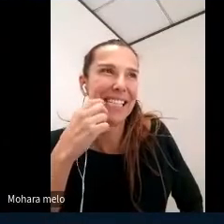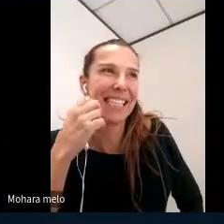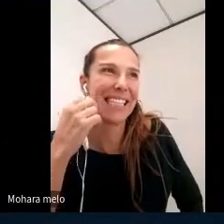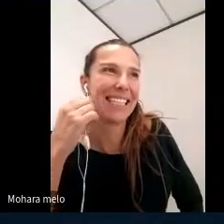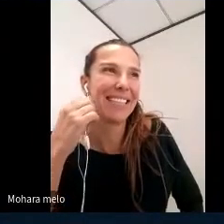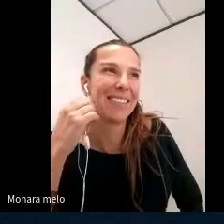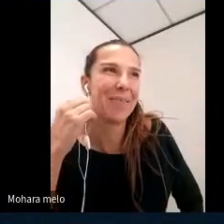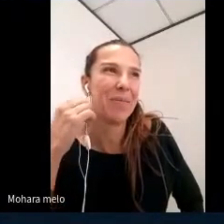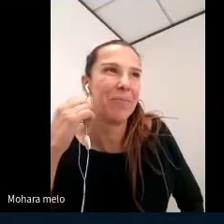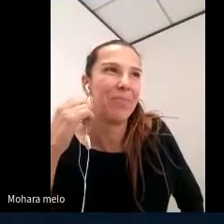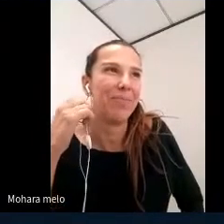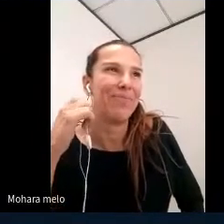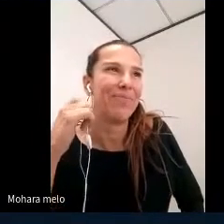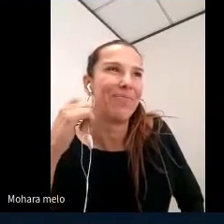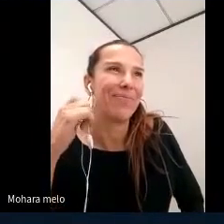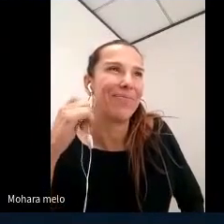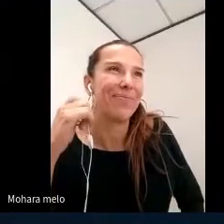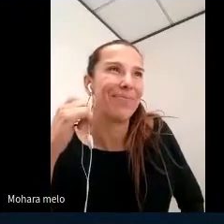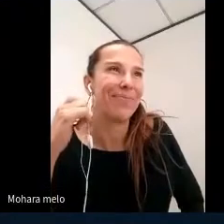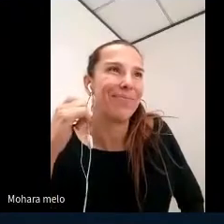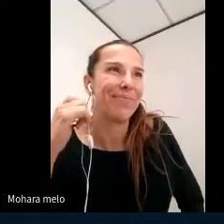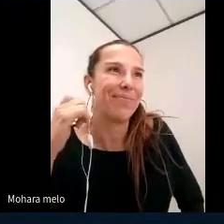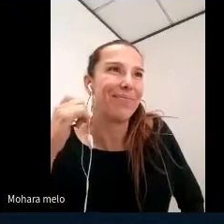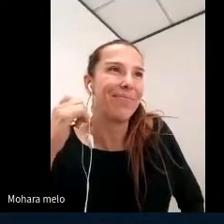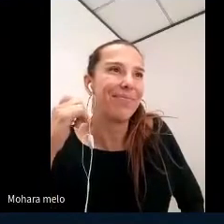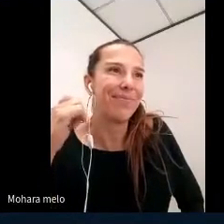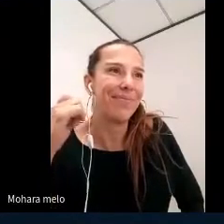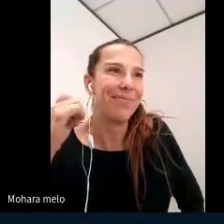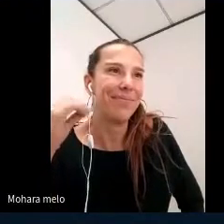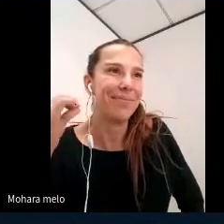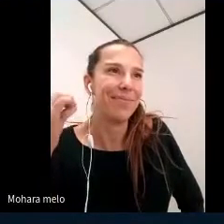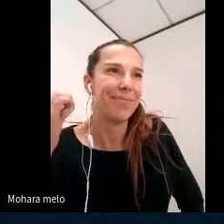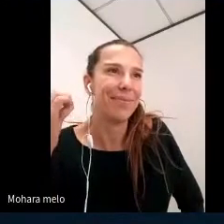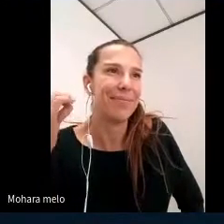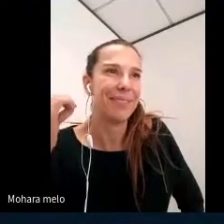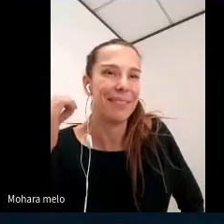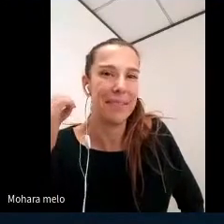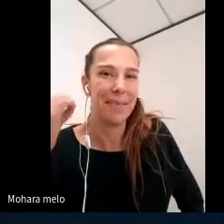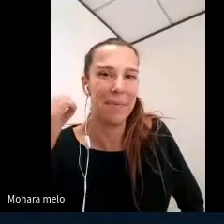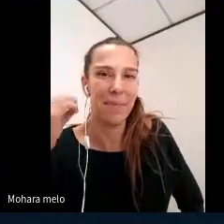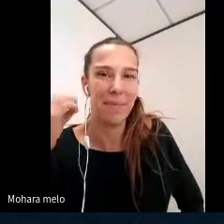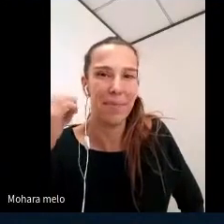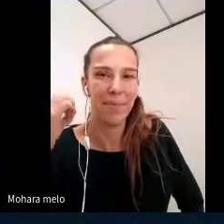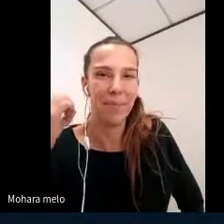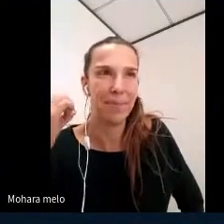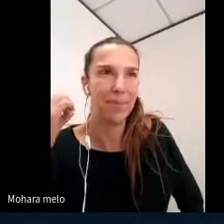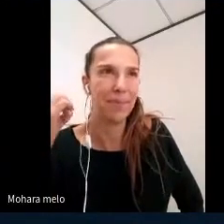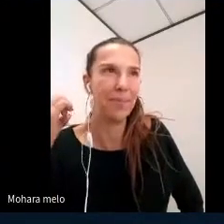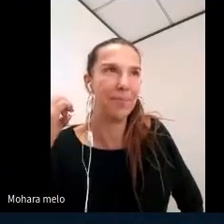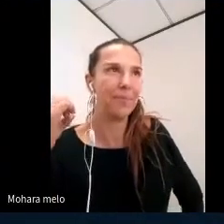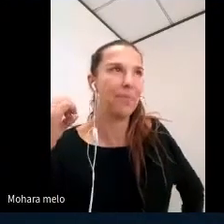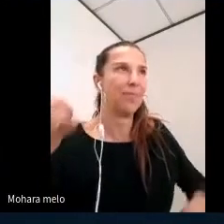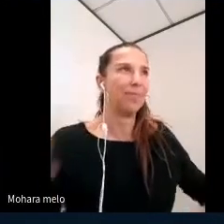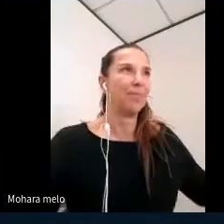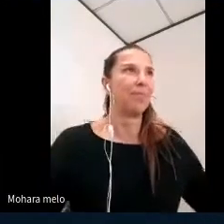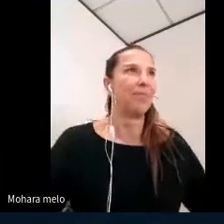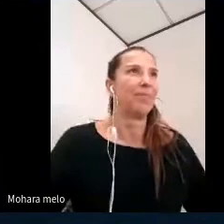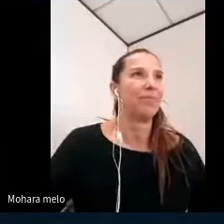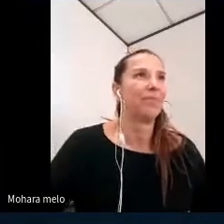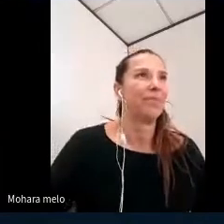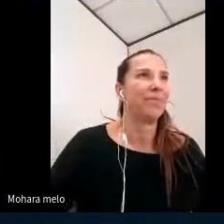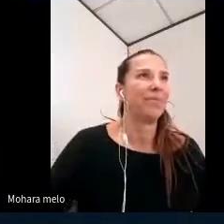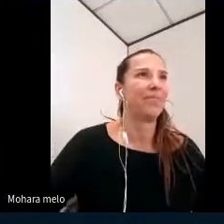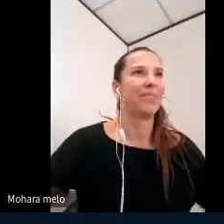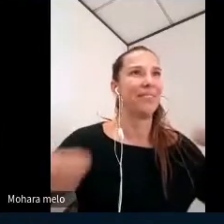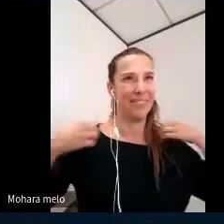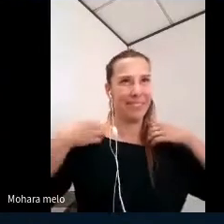gente ficar tirando a concentração de quem tá apresentando, é chato também, né, sei lá. É. Não, é chato, não, é chat. É chat.